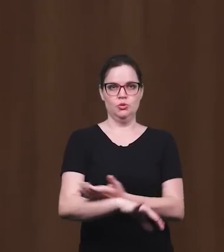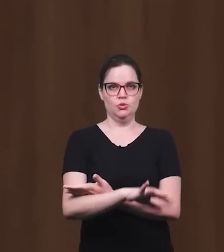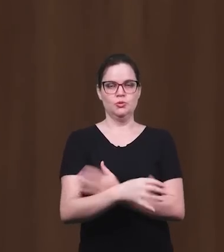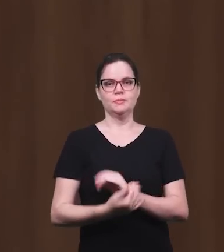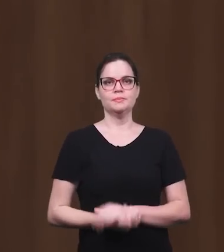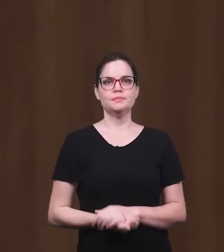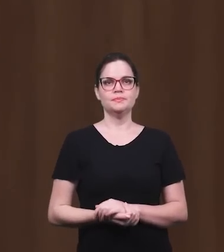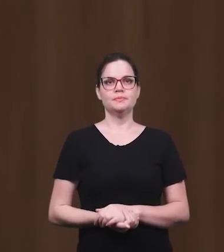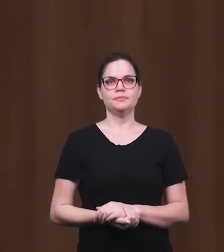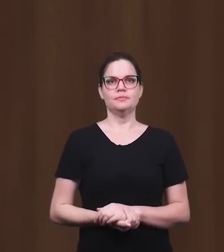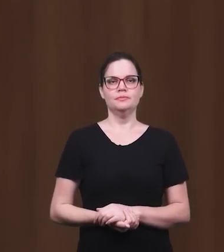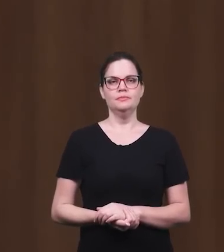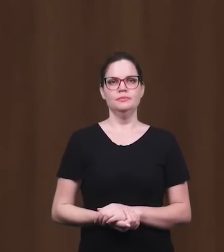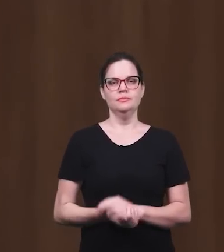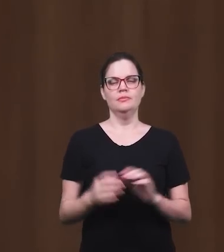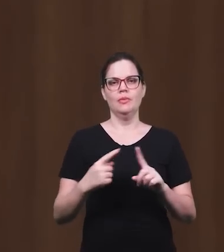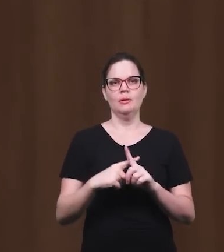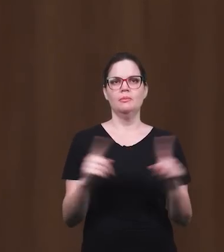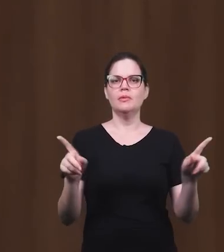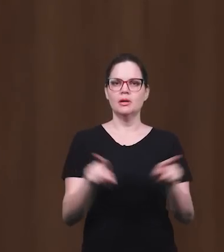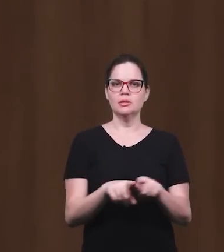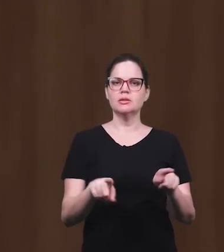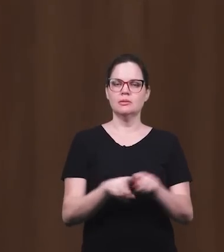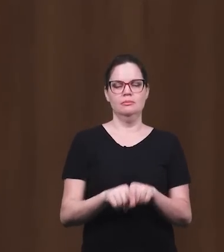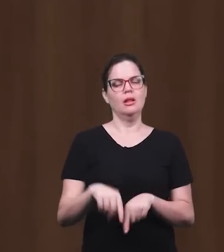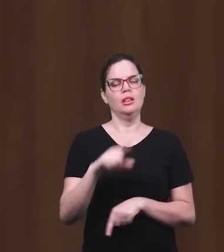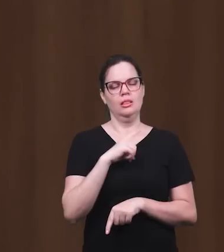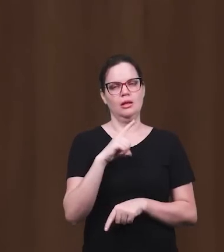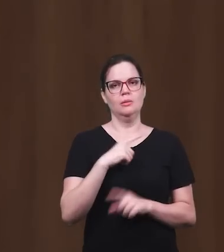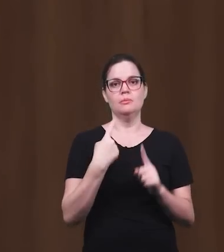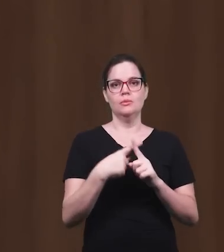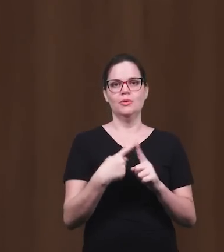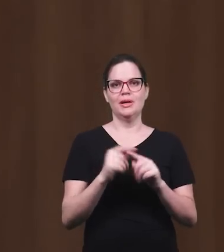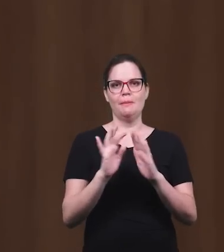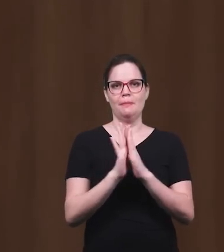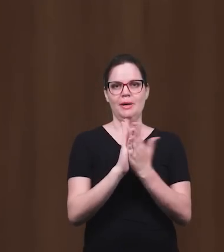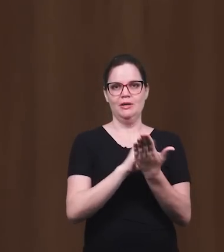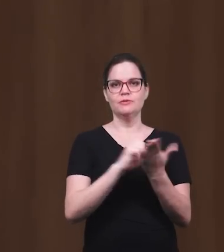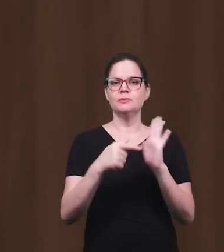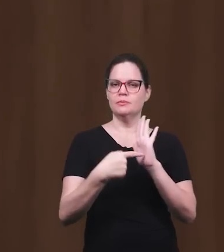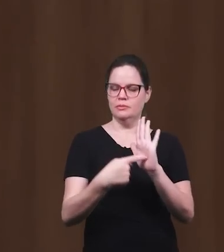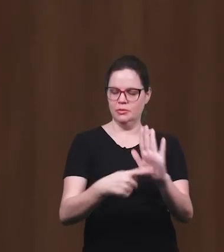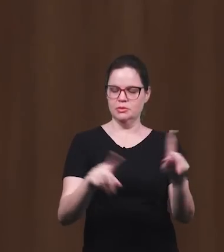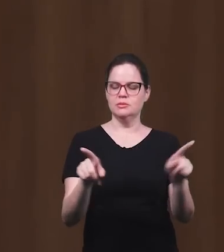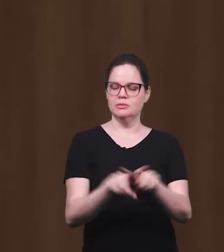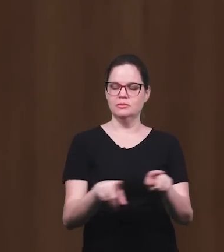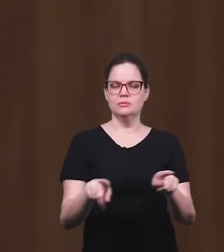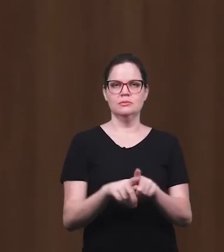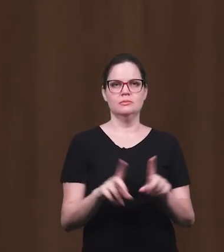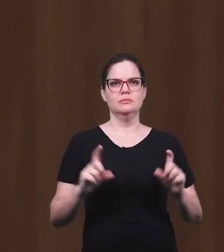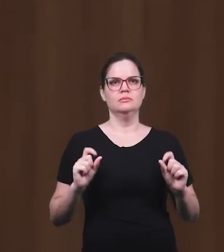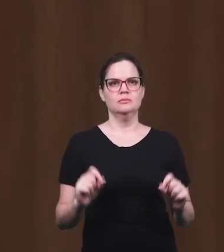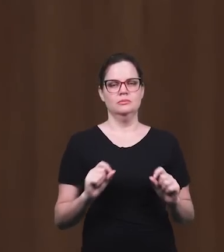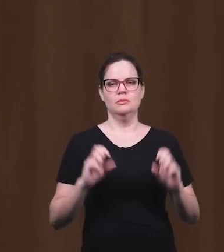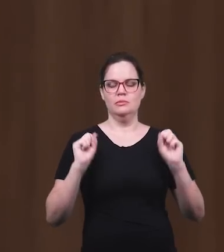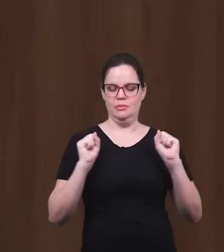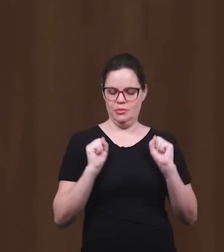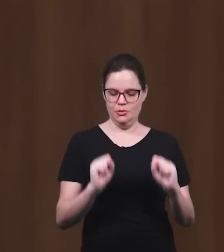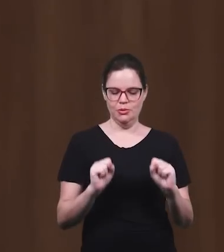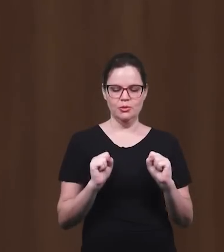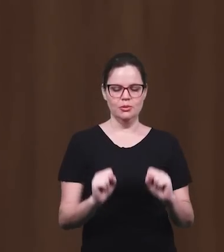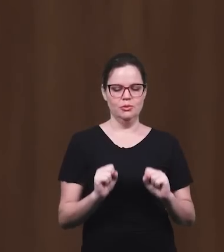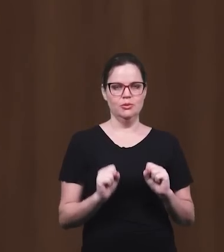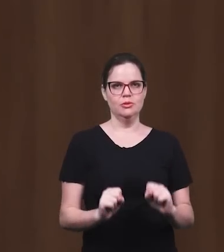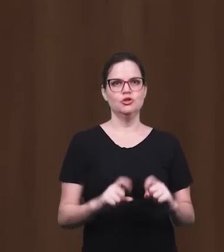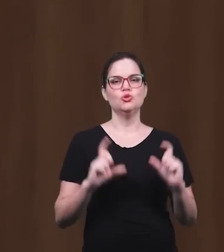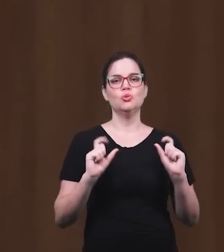emocionais. Mas não há como negar, e aí a palavra nos dá base para isso, que